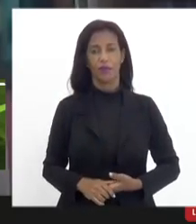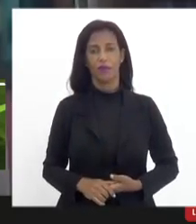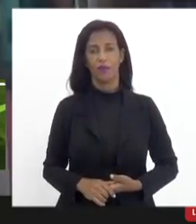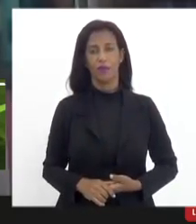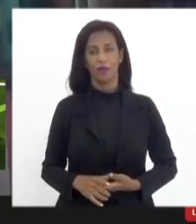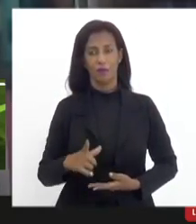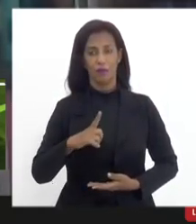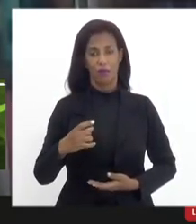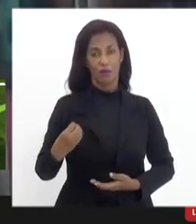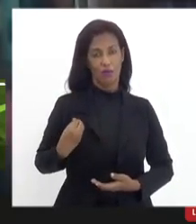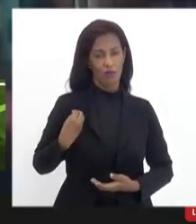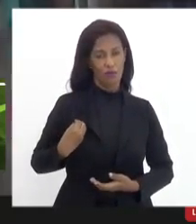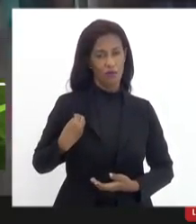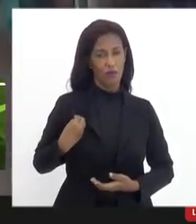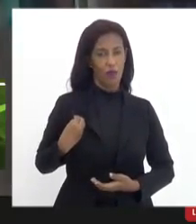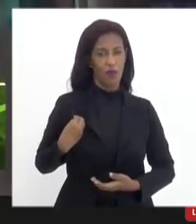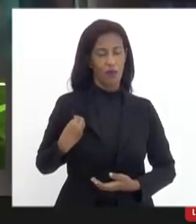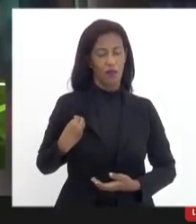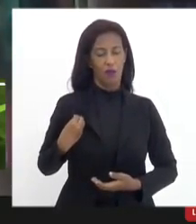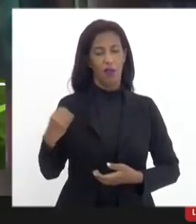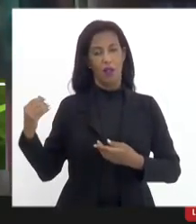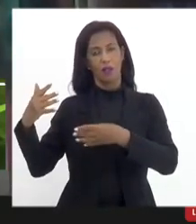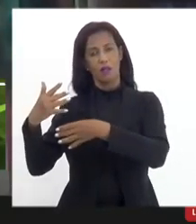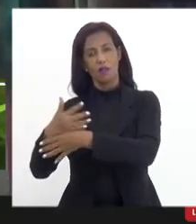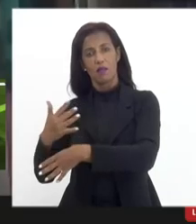uma vivência muito grande com a cidade de Paraty.